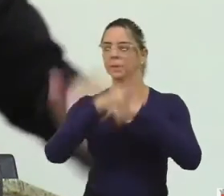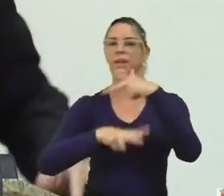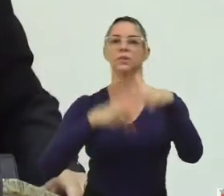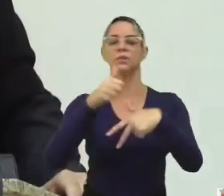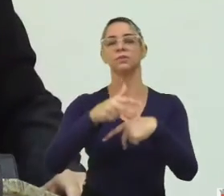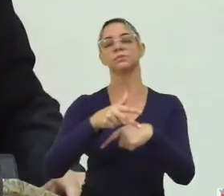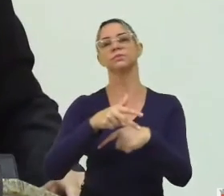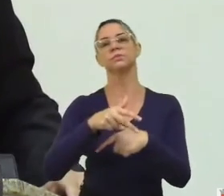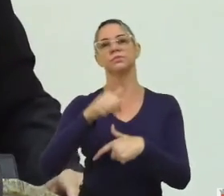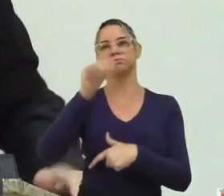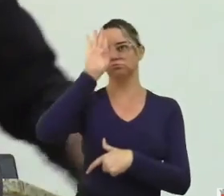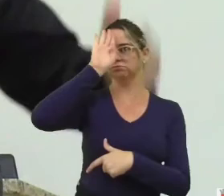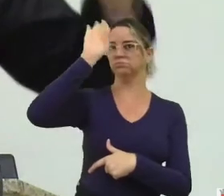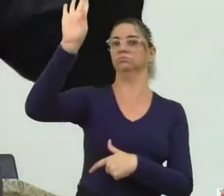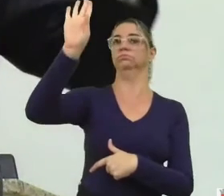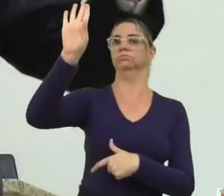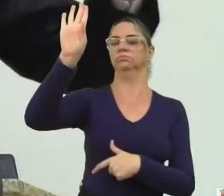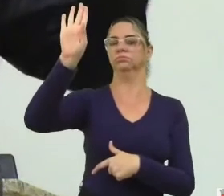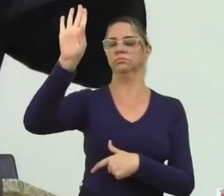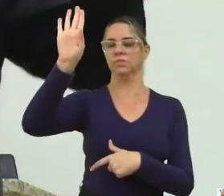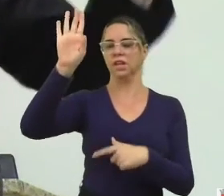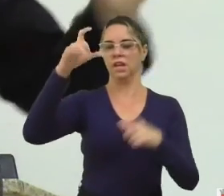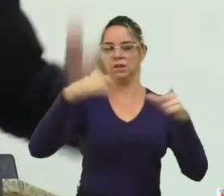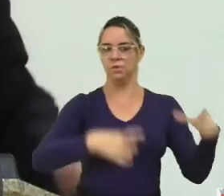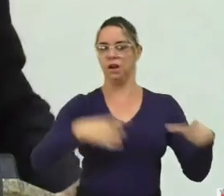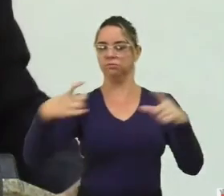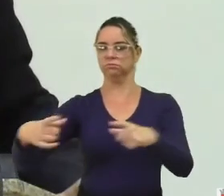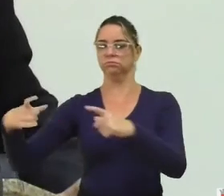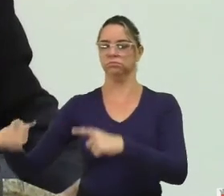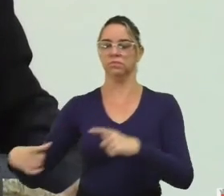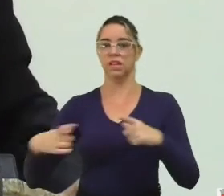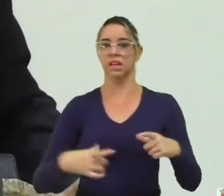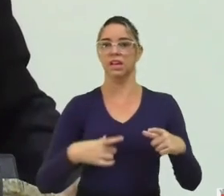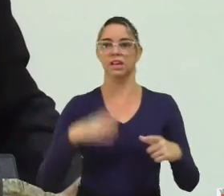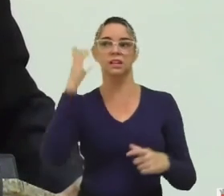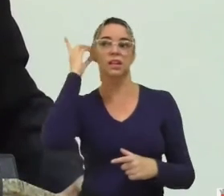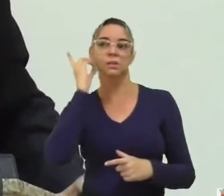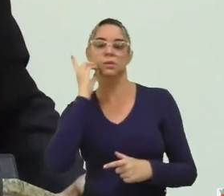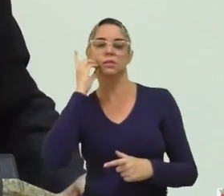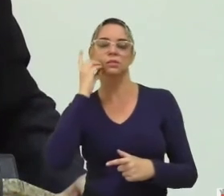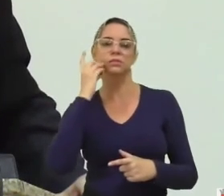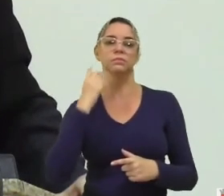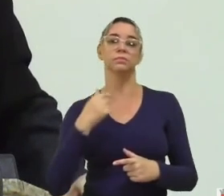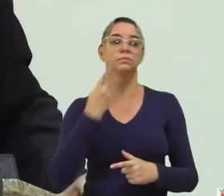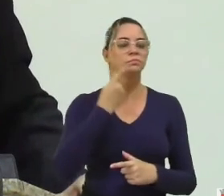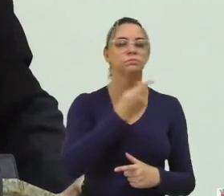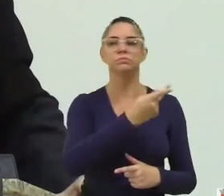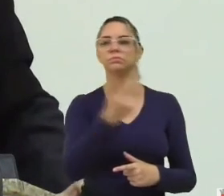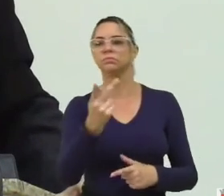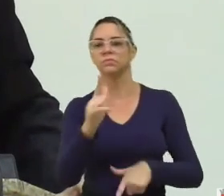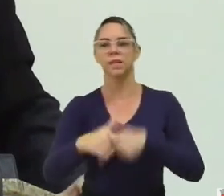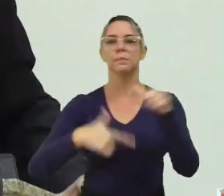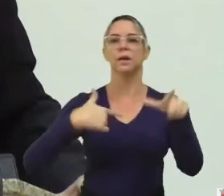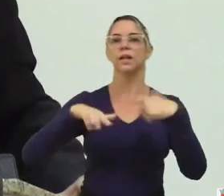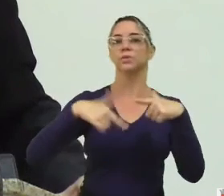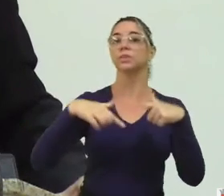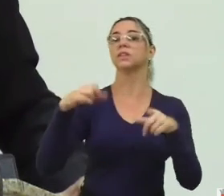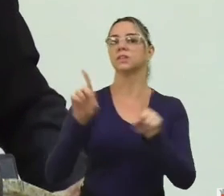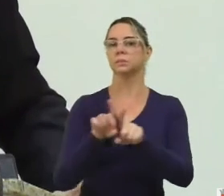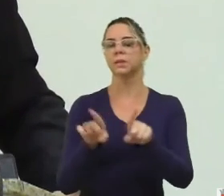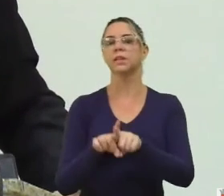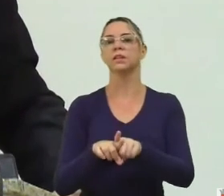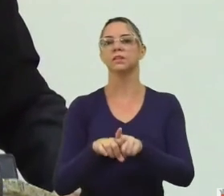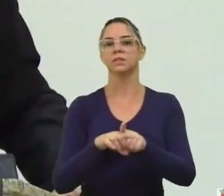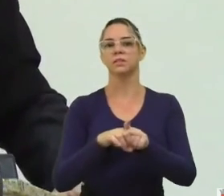e nas regiões que ela está aí passando e trabalhando pelos municípios vizinhos.